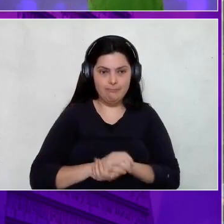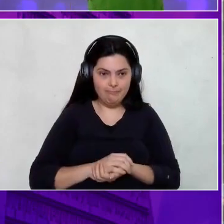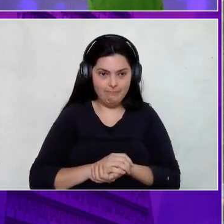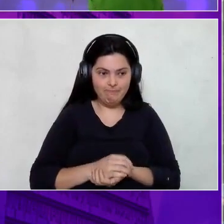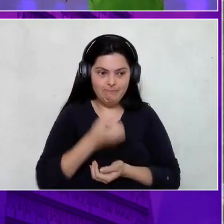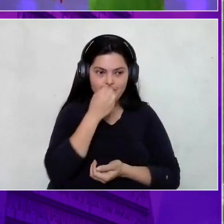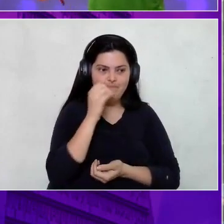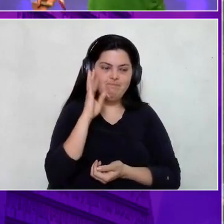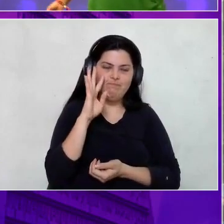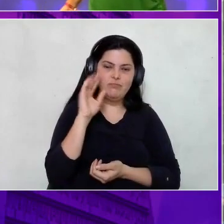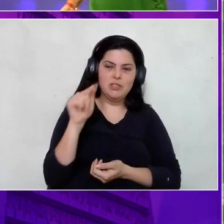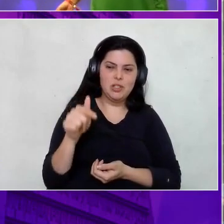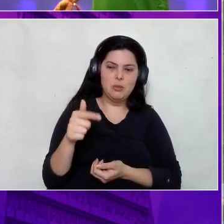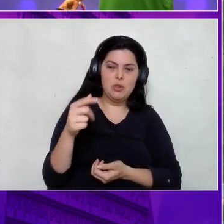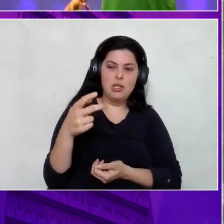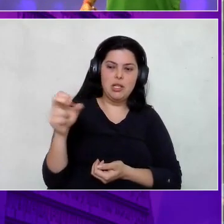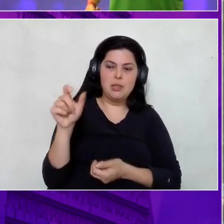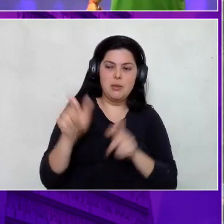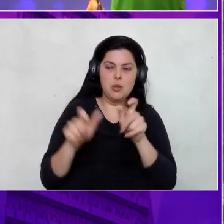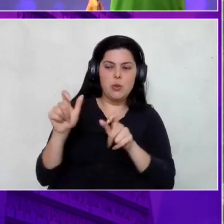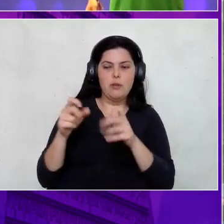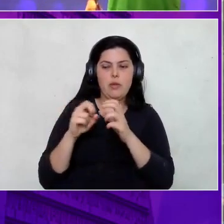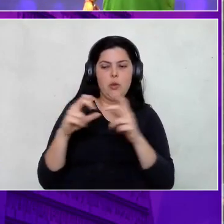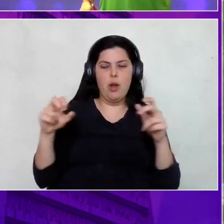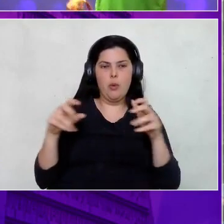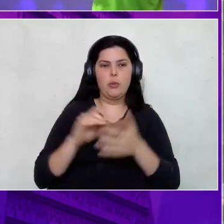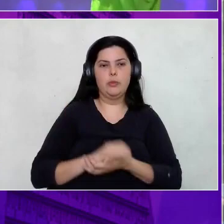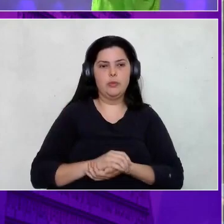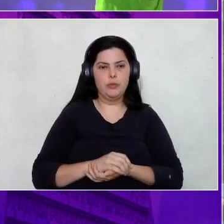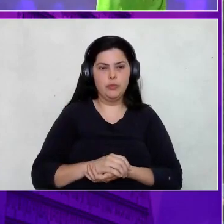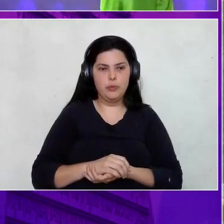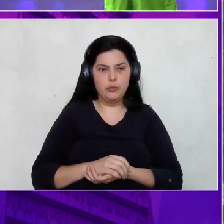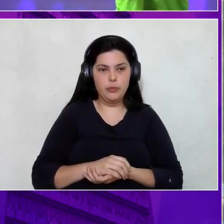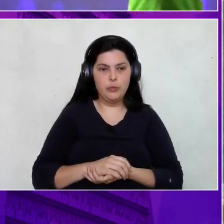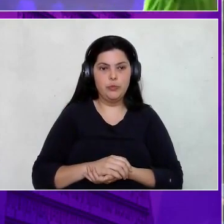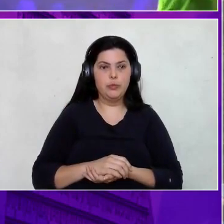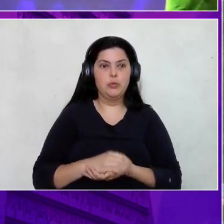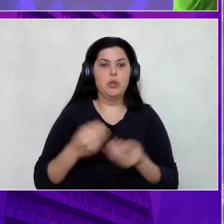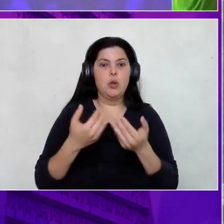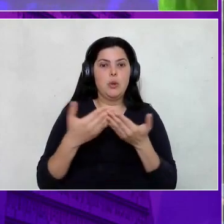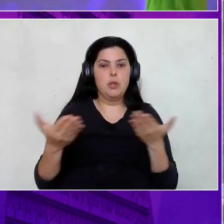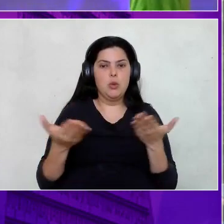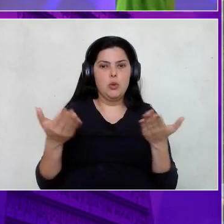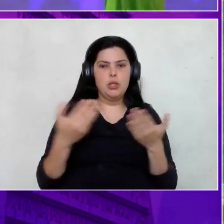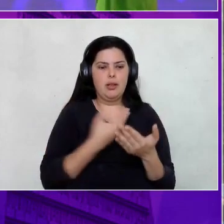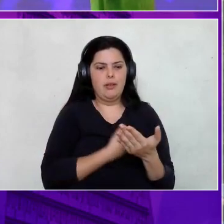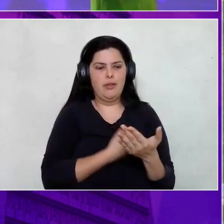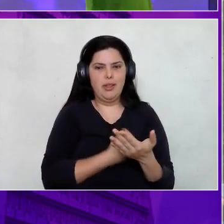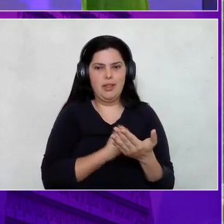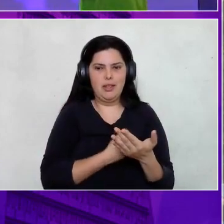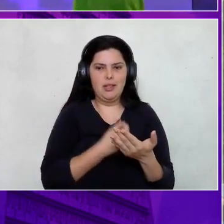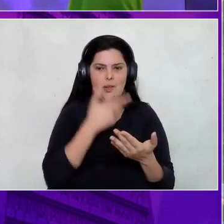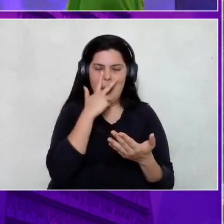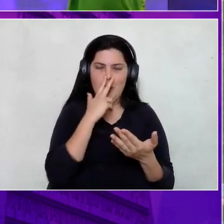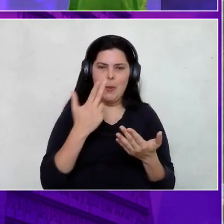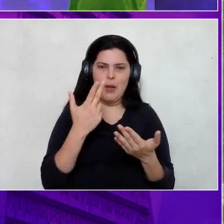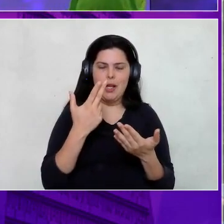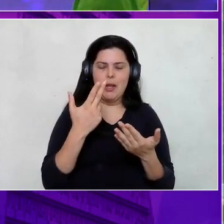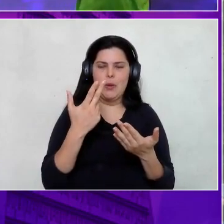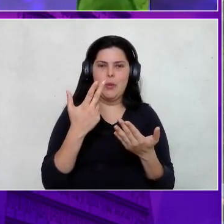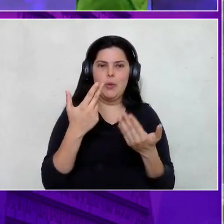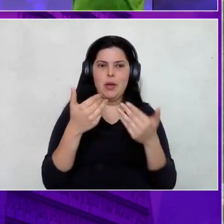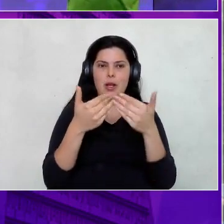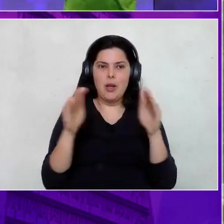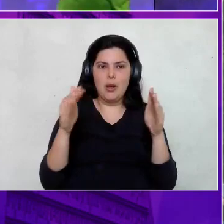7.500 pessoas online. E aí começou essa loucura que eu estou vivendo agora, justamente desceu, open your mind, open